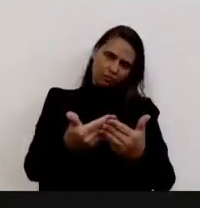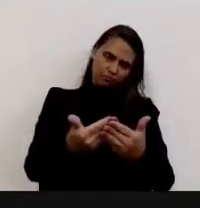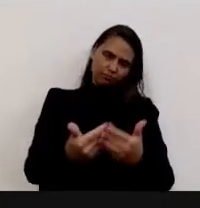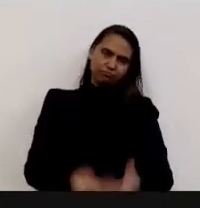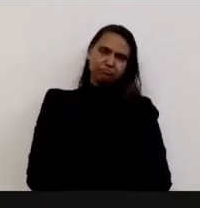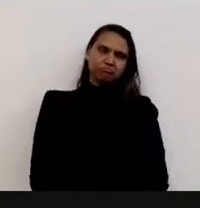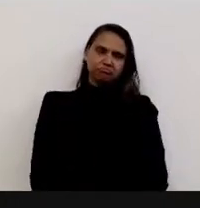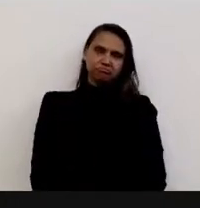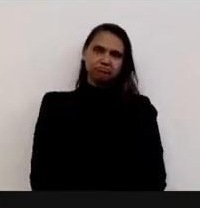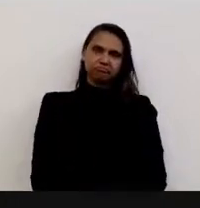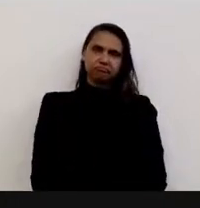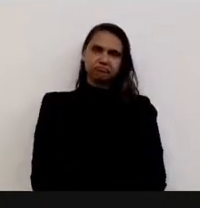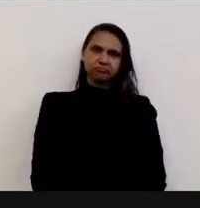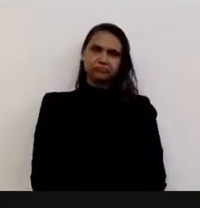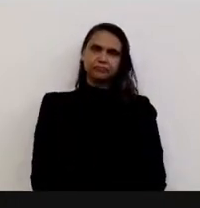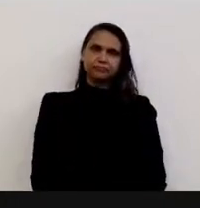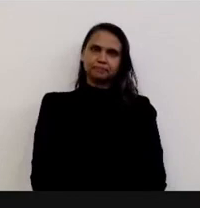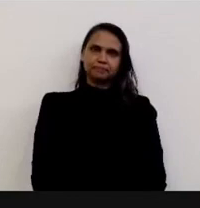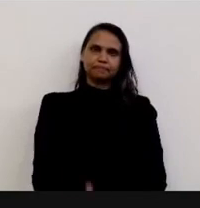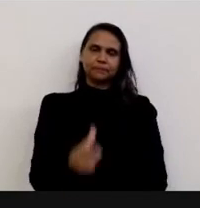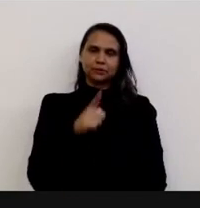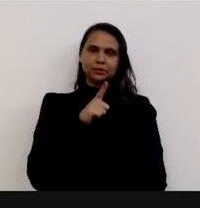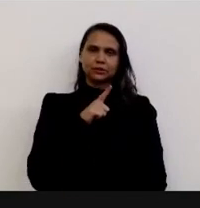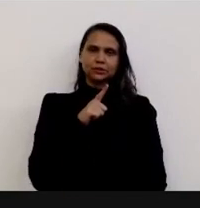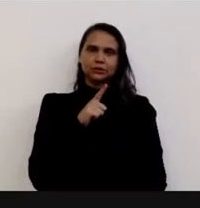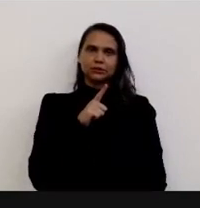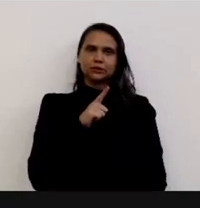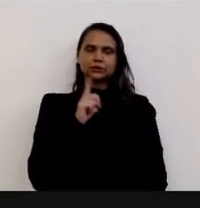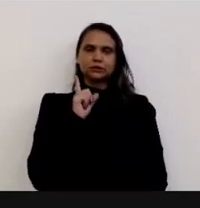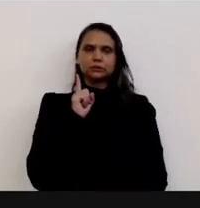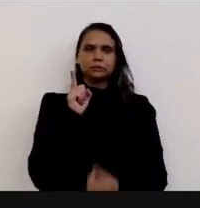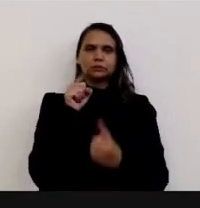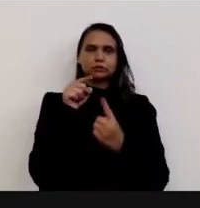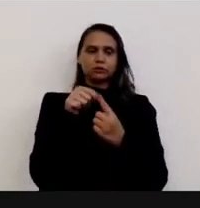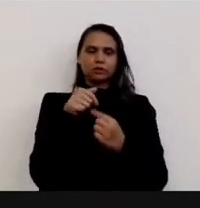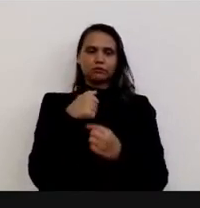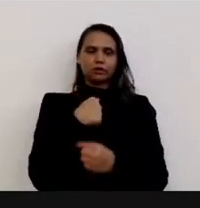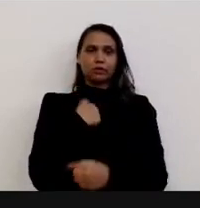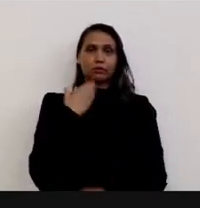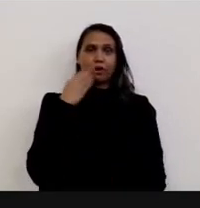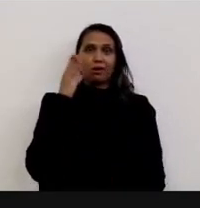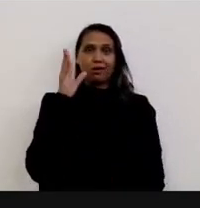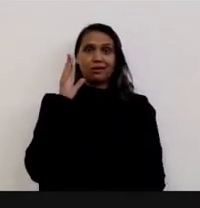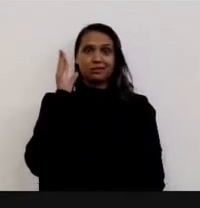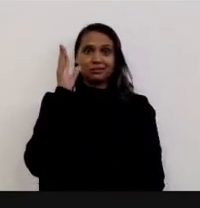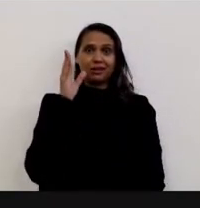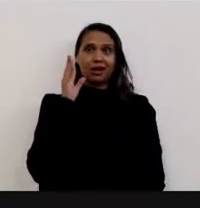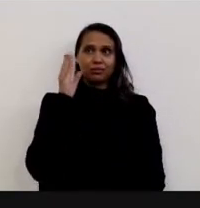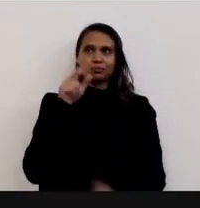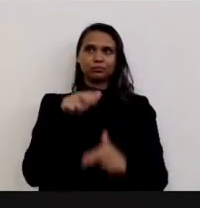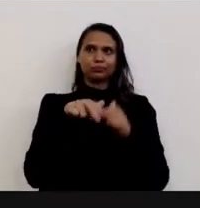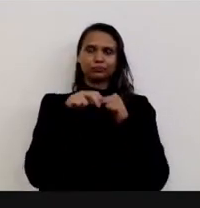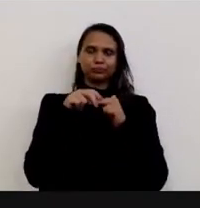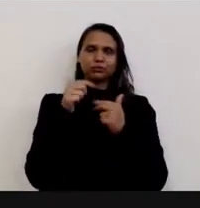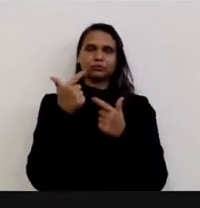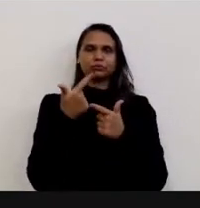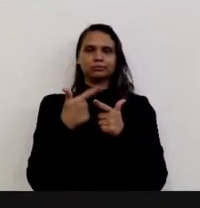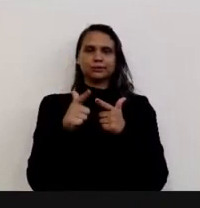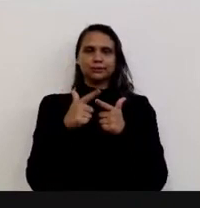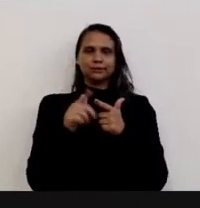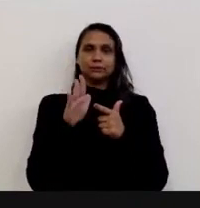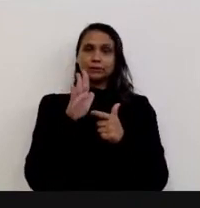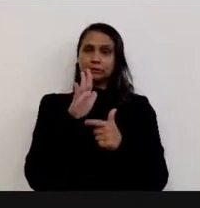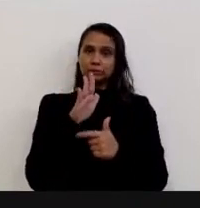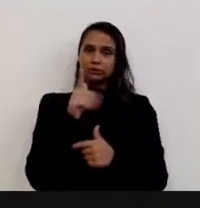Bem, então, partindo para dados e métodos, na unidade de análise foi o candidato, e isso é um problema, né? Mas foi o que